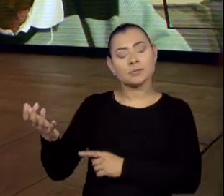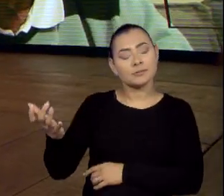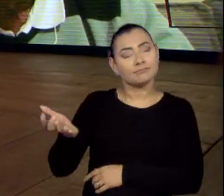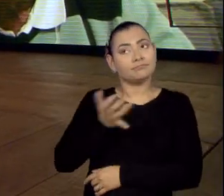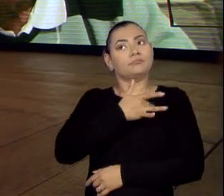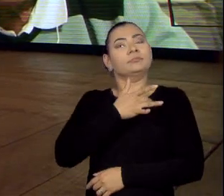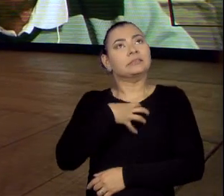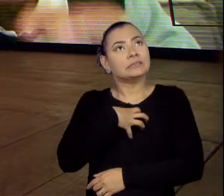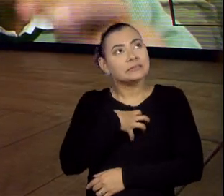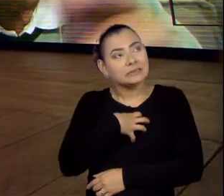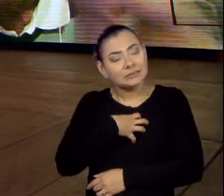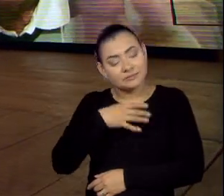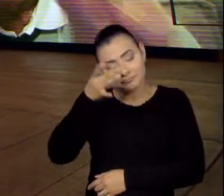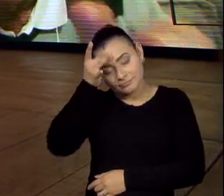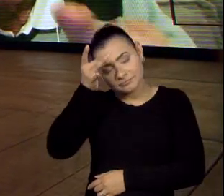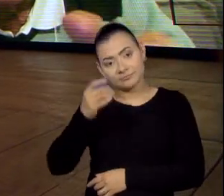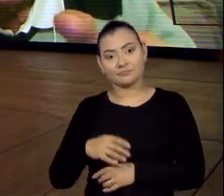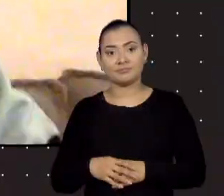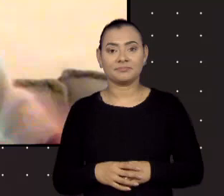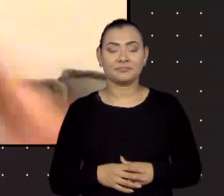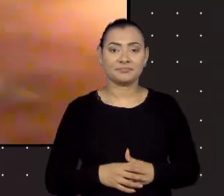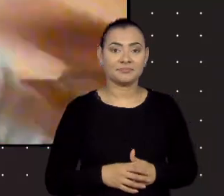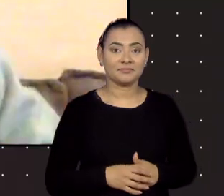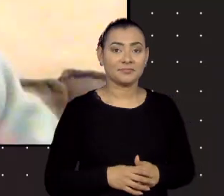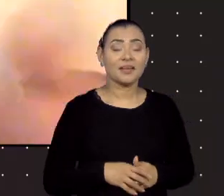muito, muito. Amado Mio.